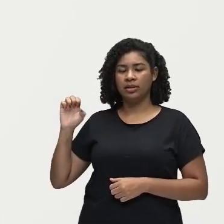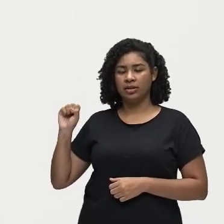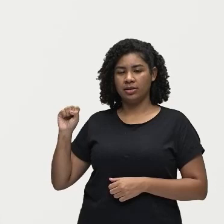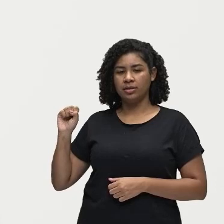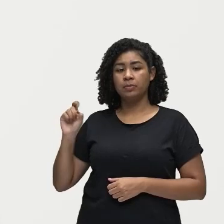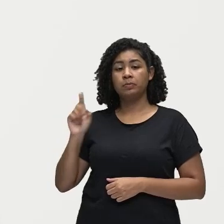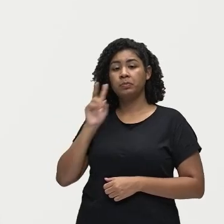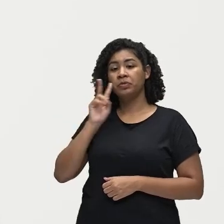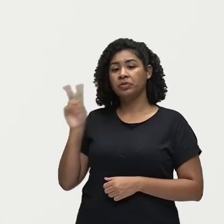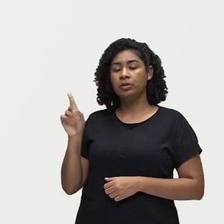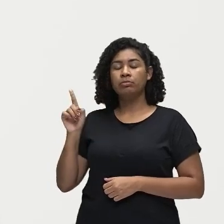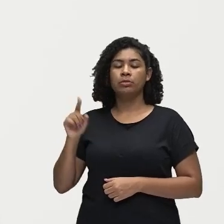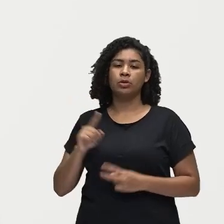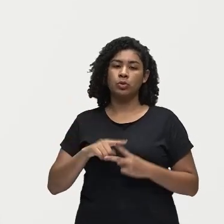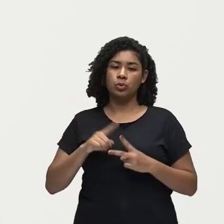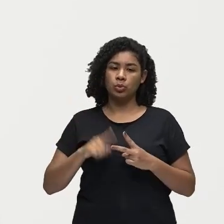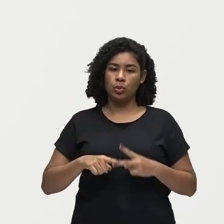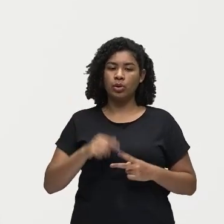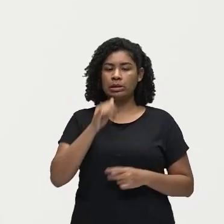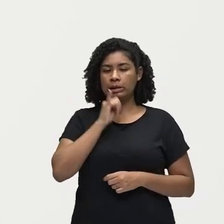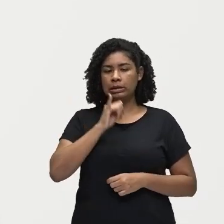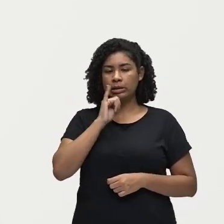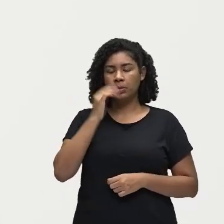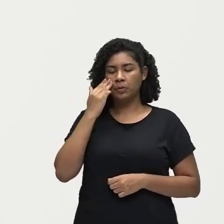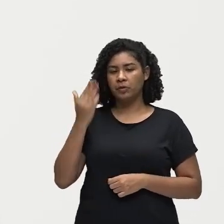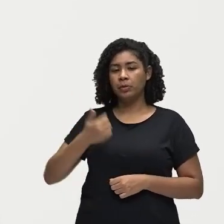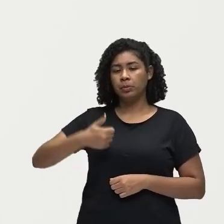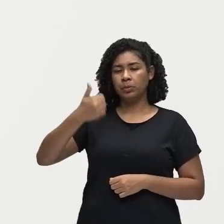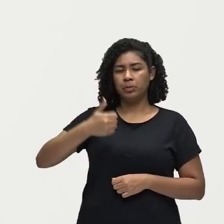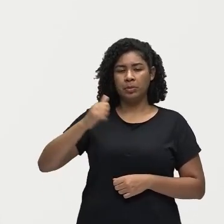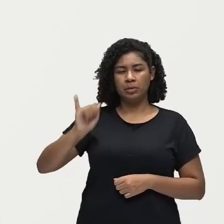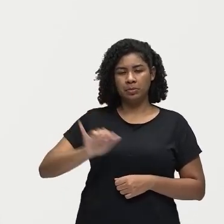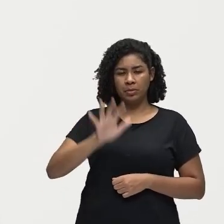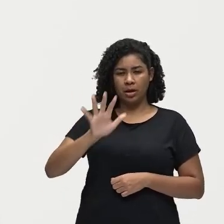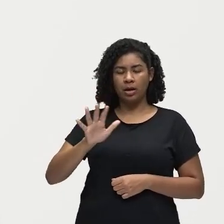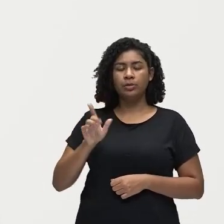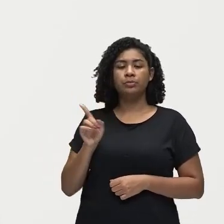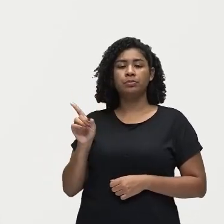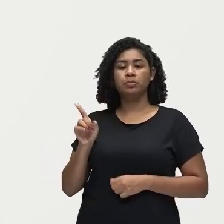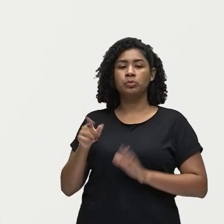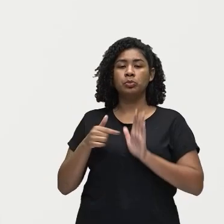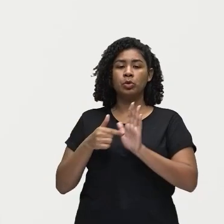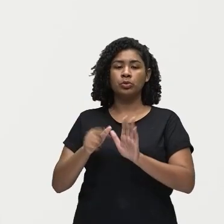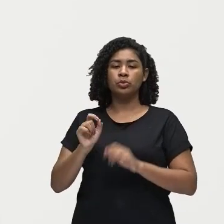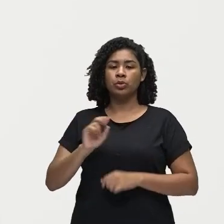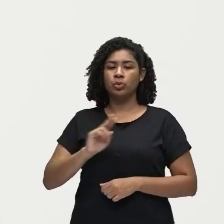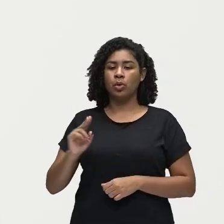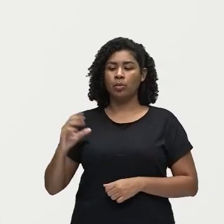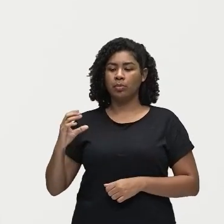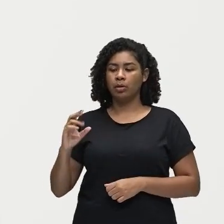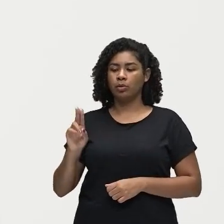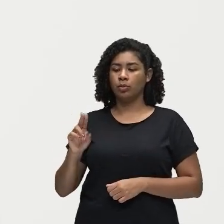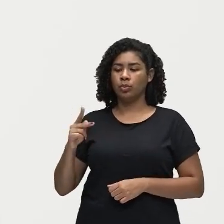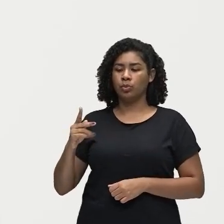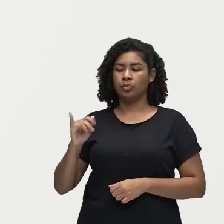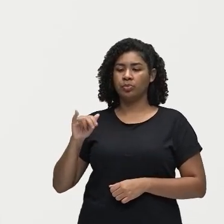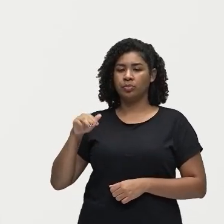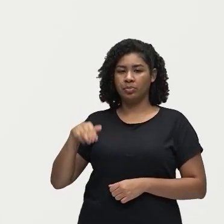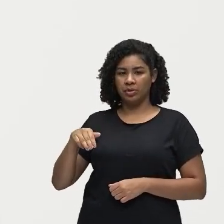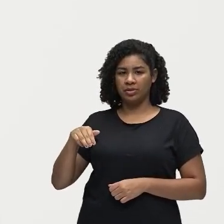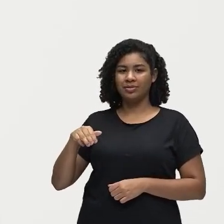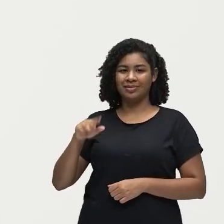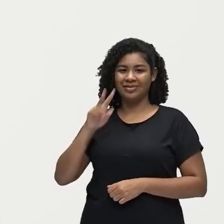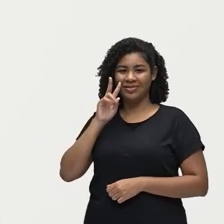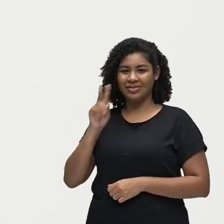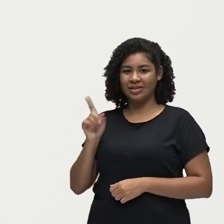para vocês. Nesse primeiro quadro, que você observa aí cupins, tá, na madeira, comendo